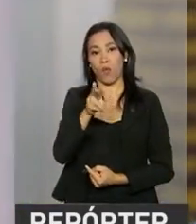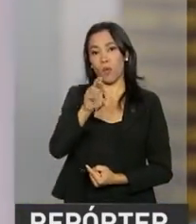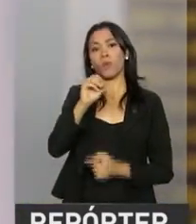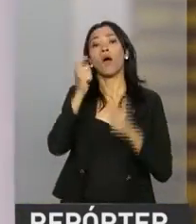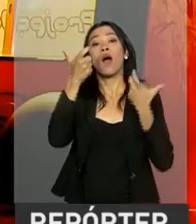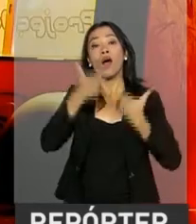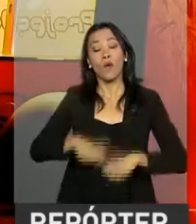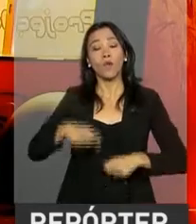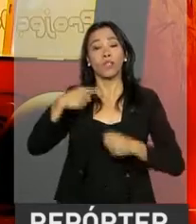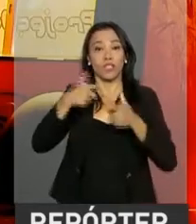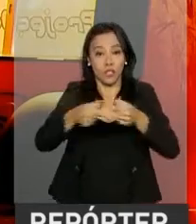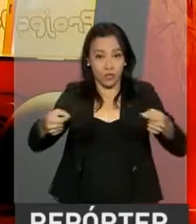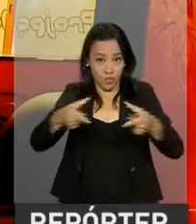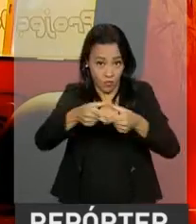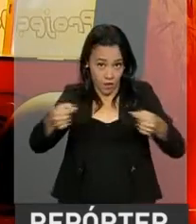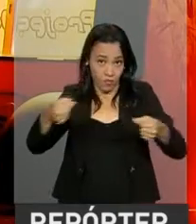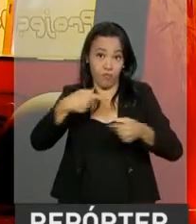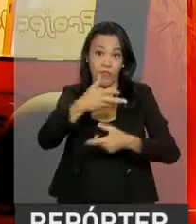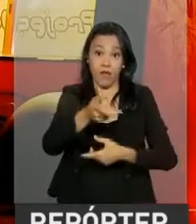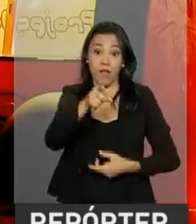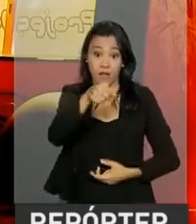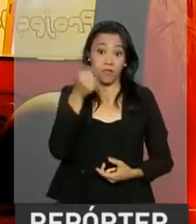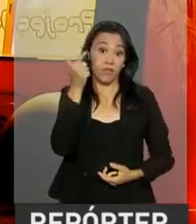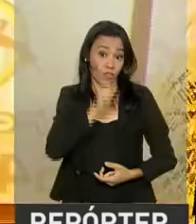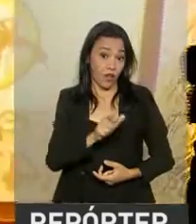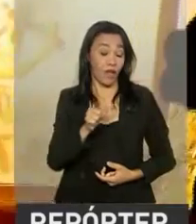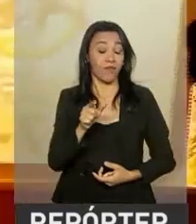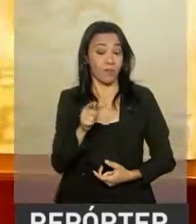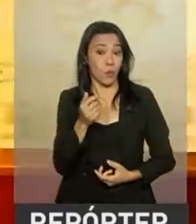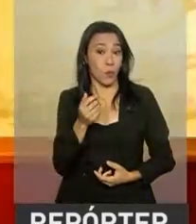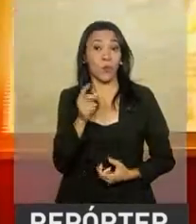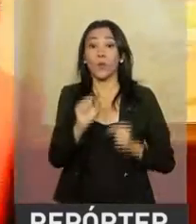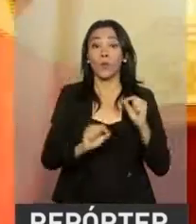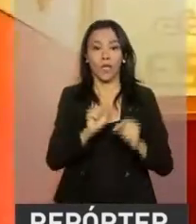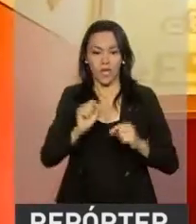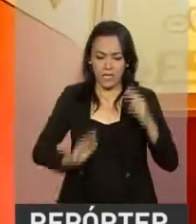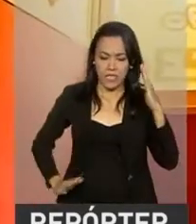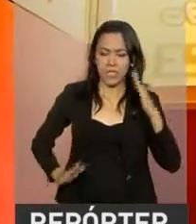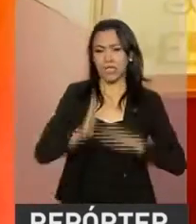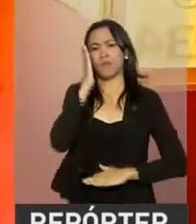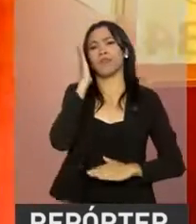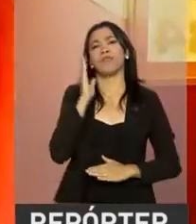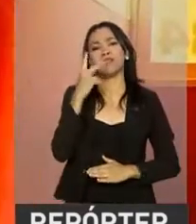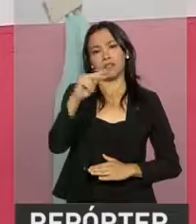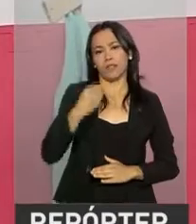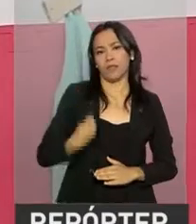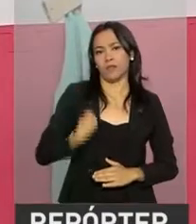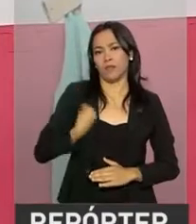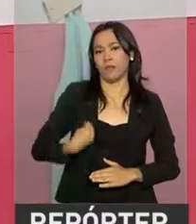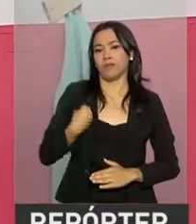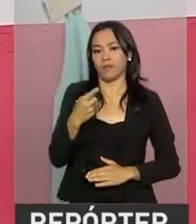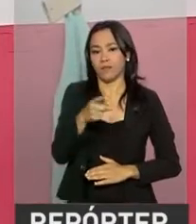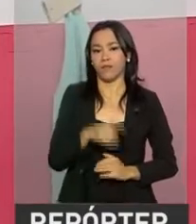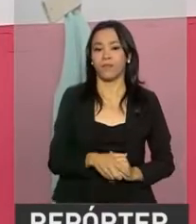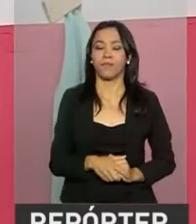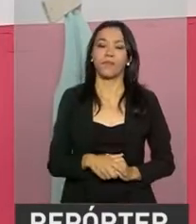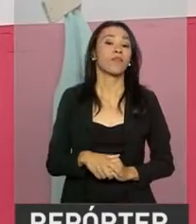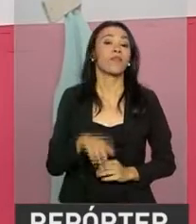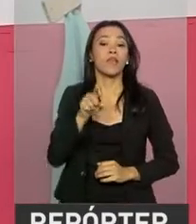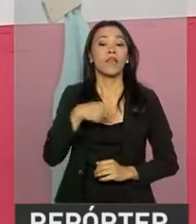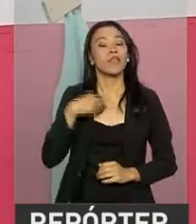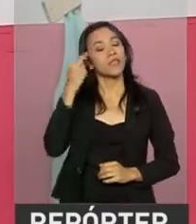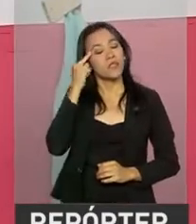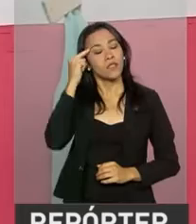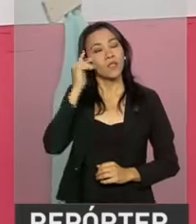esse judoca, algo muito mais valioso já foi conquistado: a superação das dificuldades. O que move a gente são os